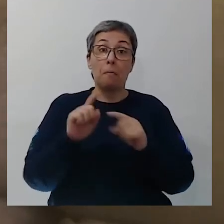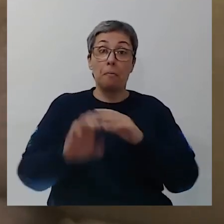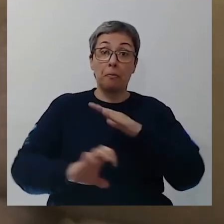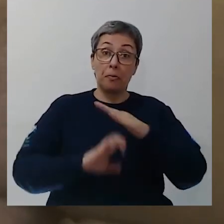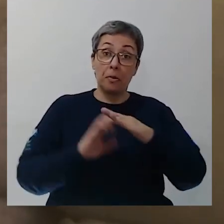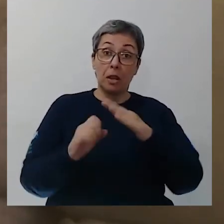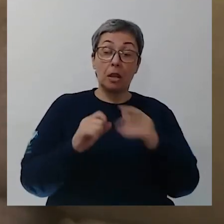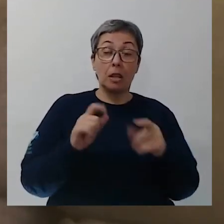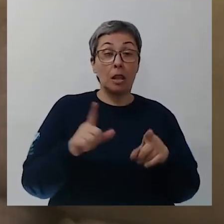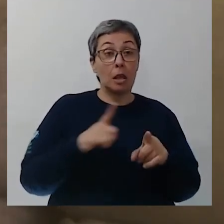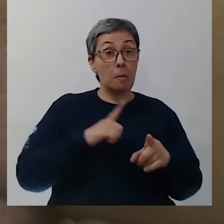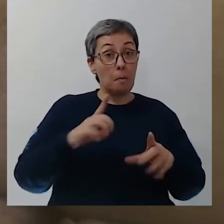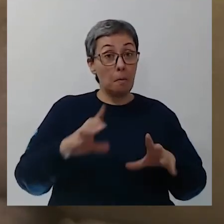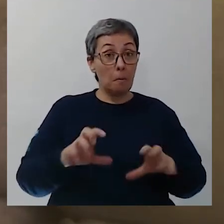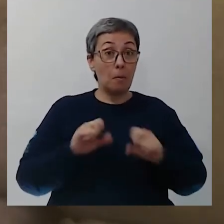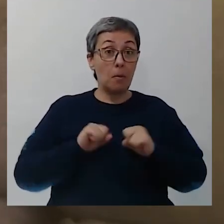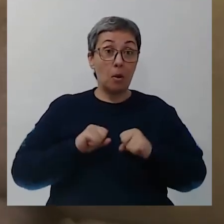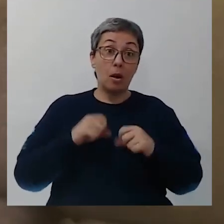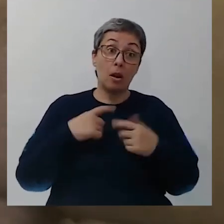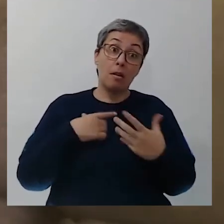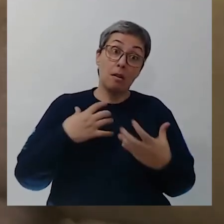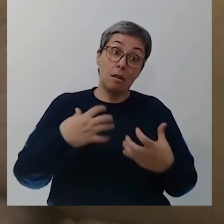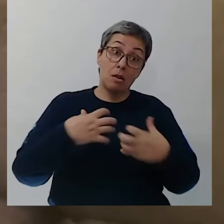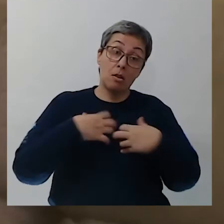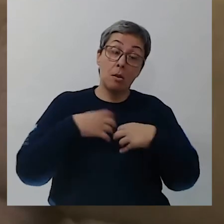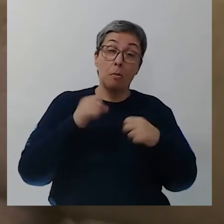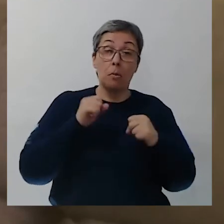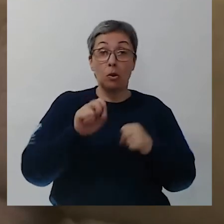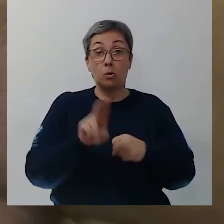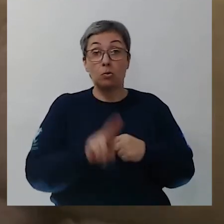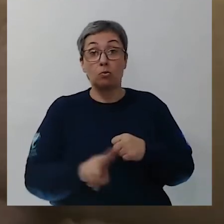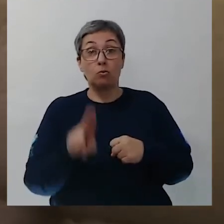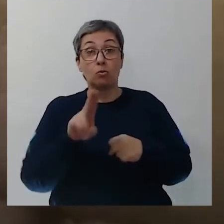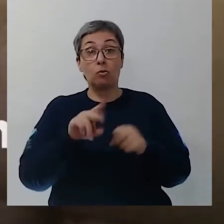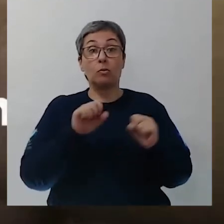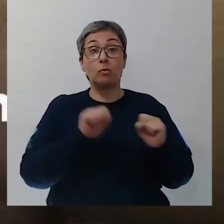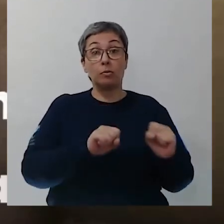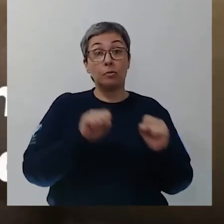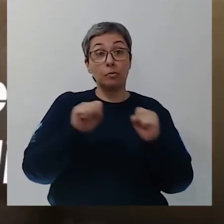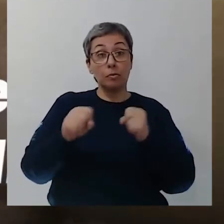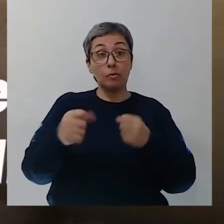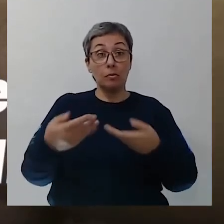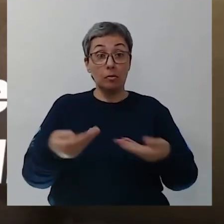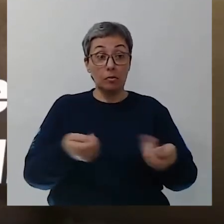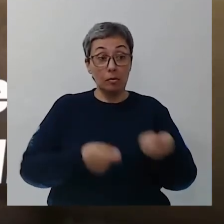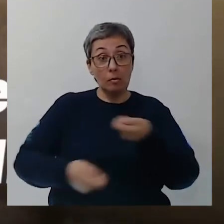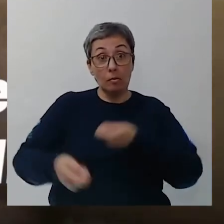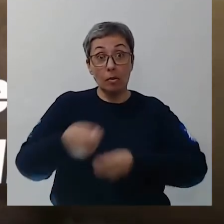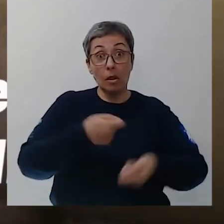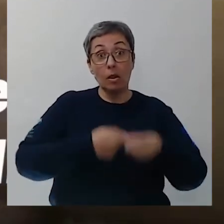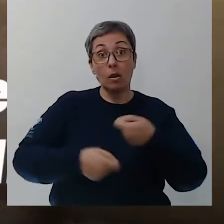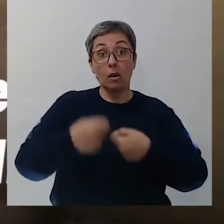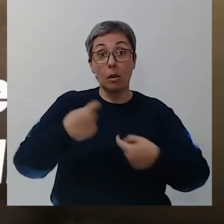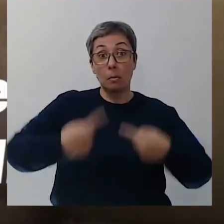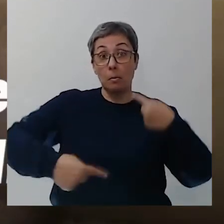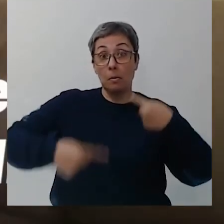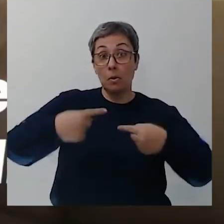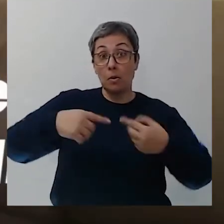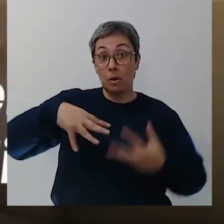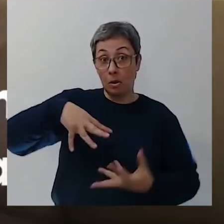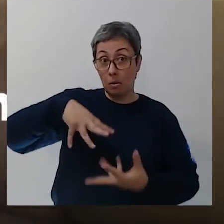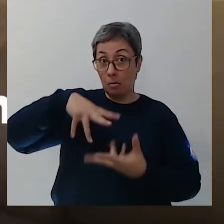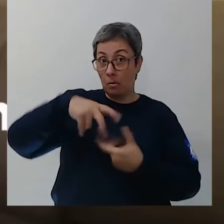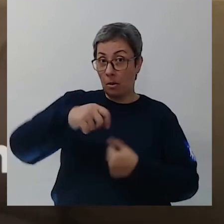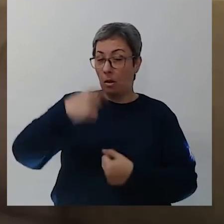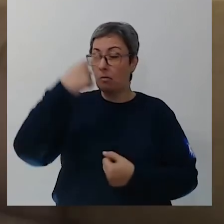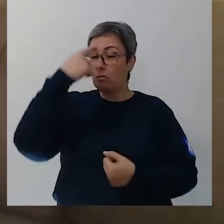empresas e para quem as detém, pois, de certa forma, essas redes podem usar do seu poder para moderar debates mundiais. Já